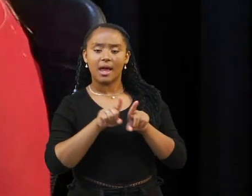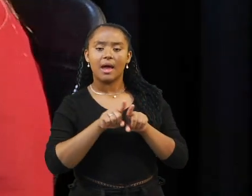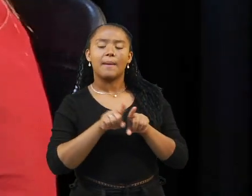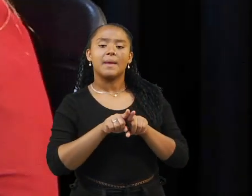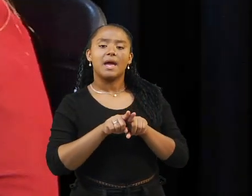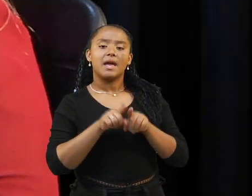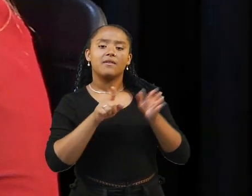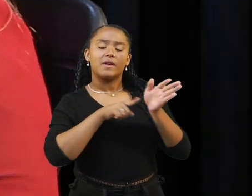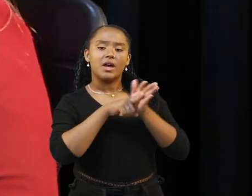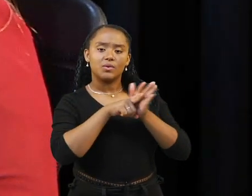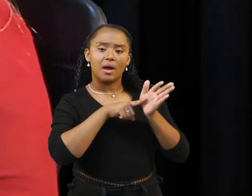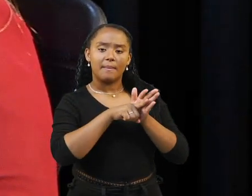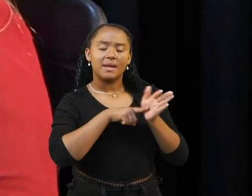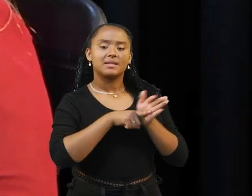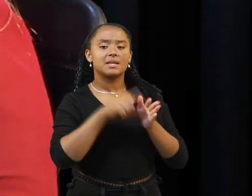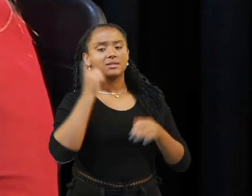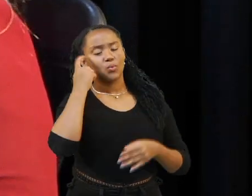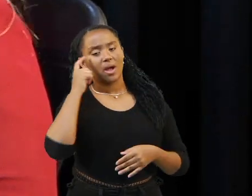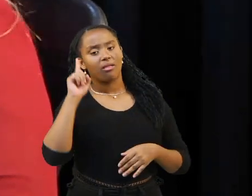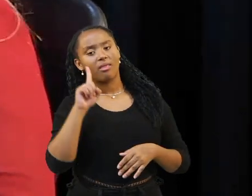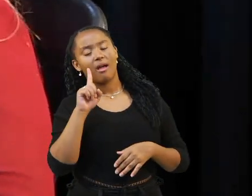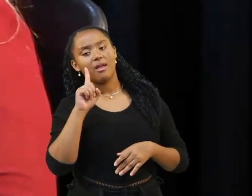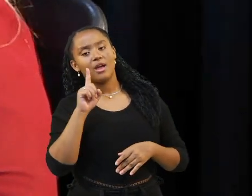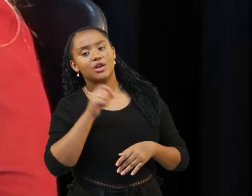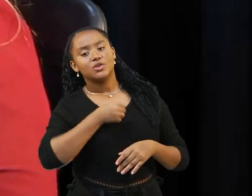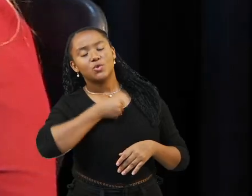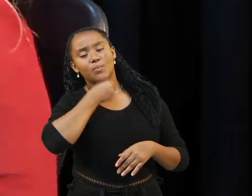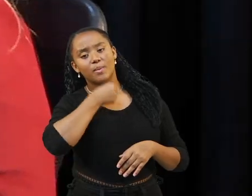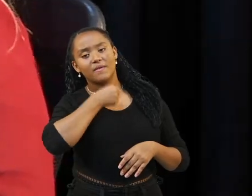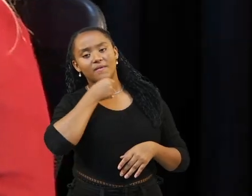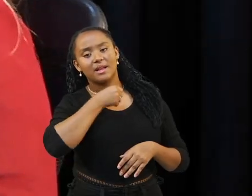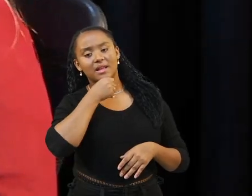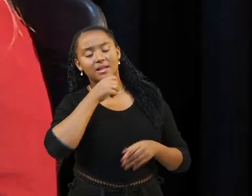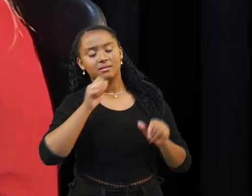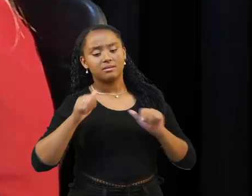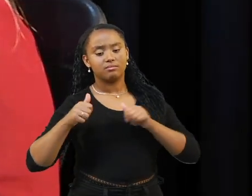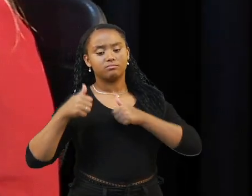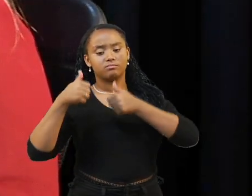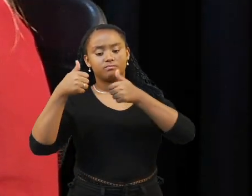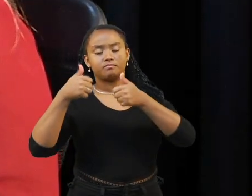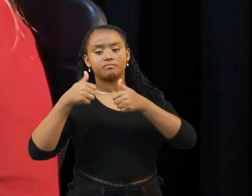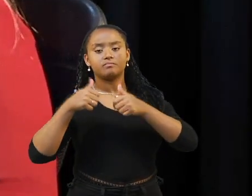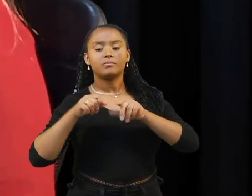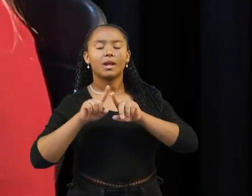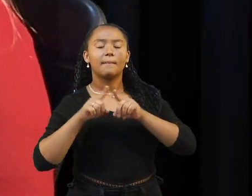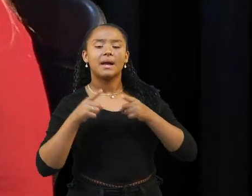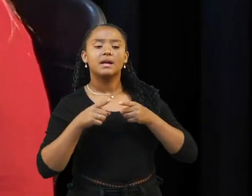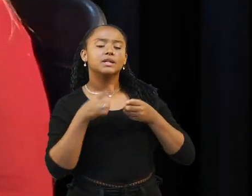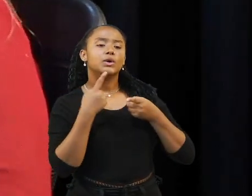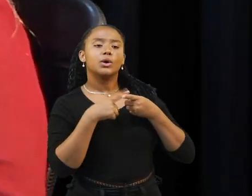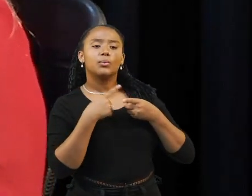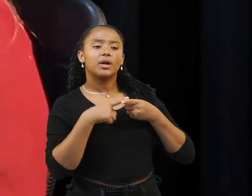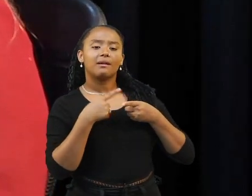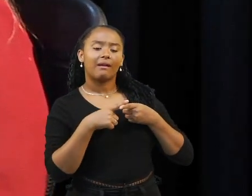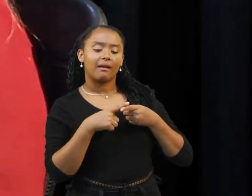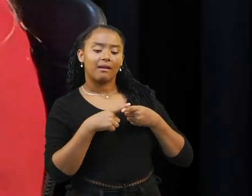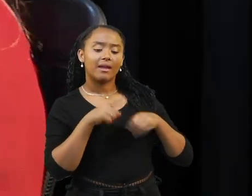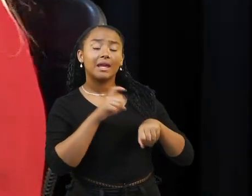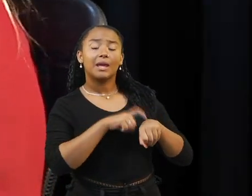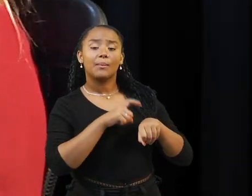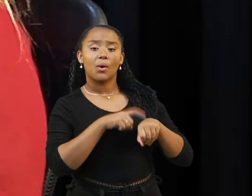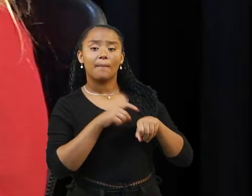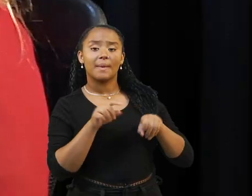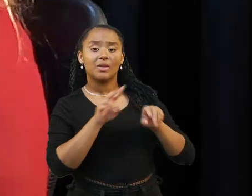também trabalhou a ideia de uma velhice bem-sucedida. Isso. Por quê e em que momento